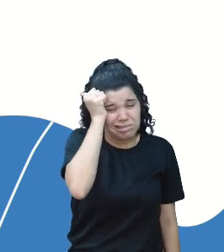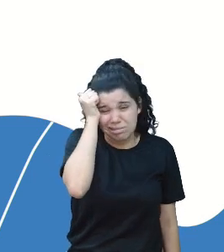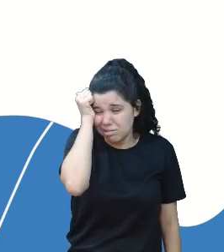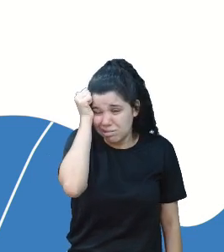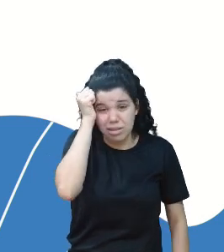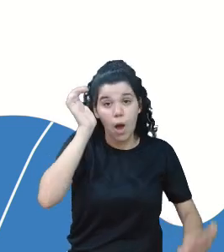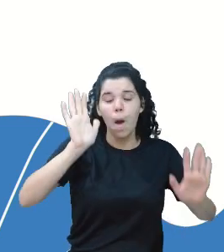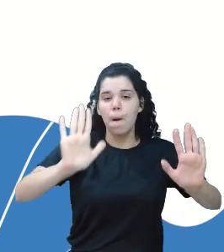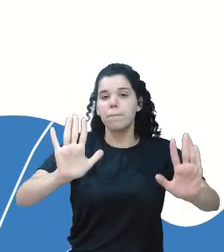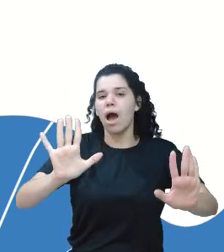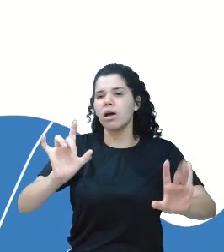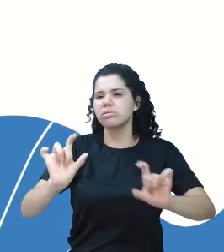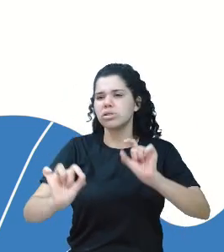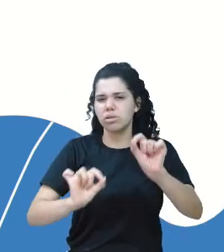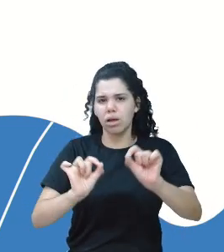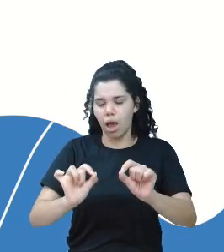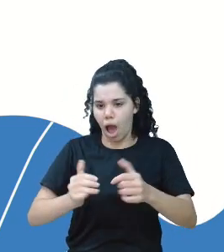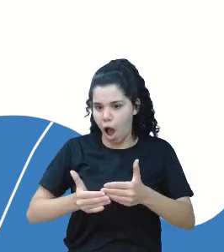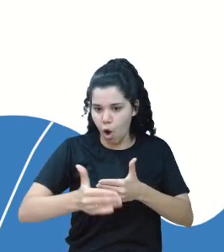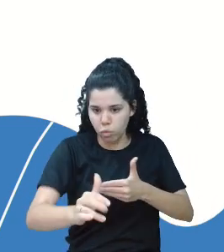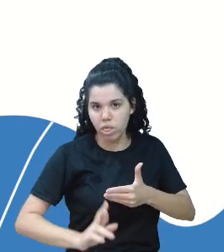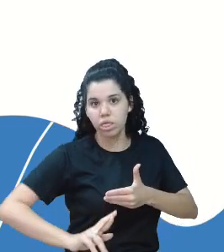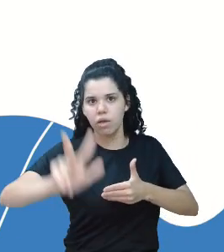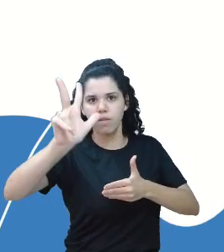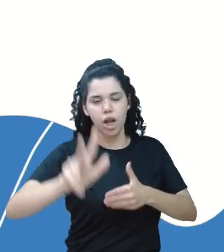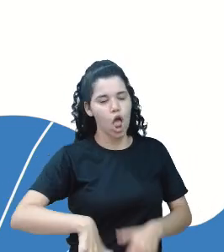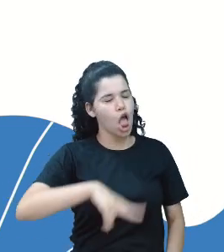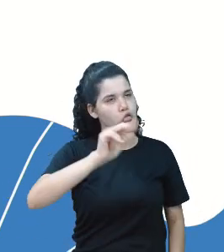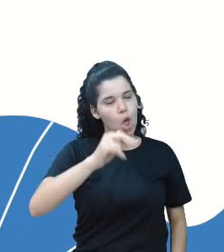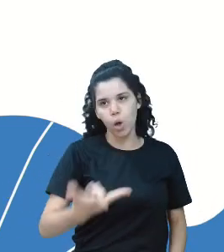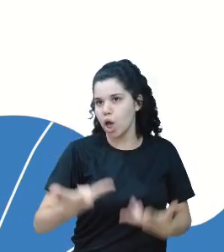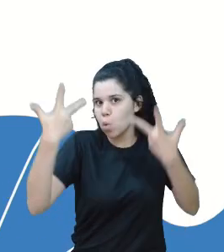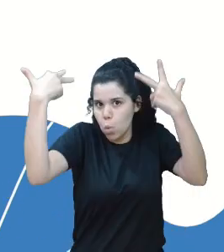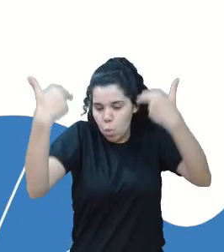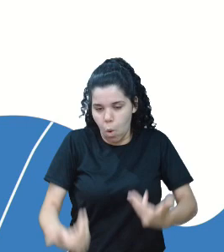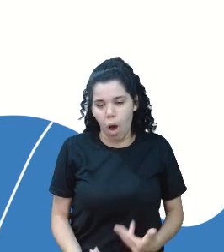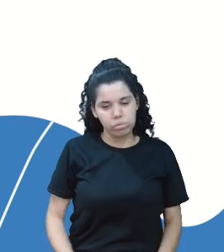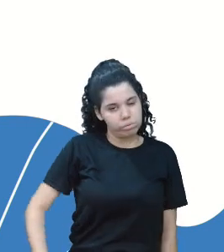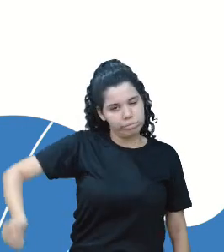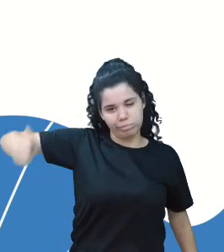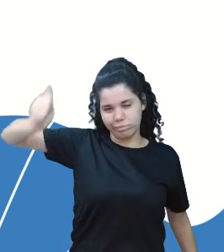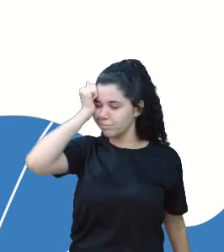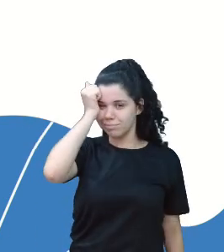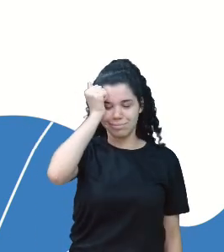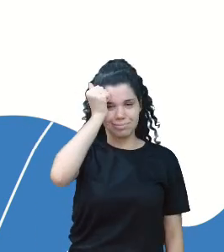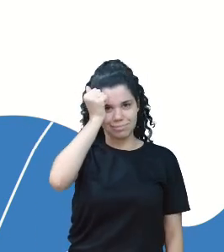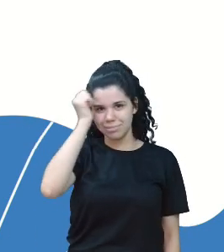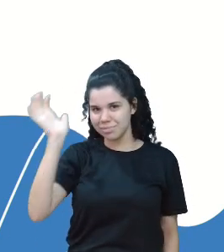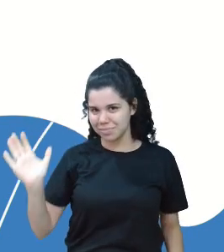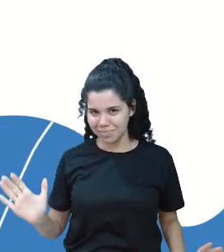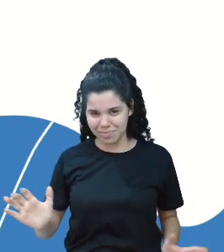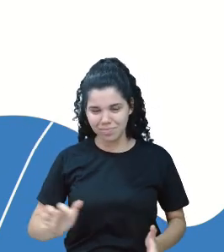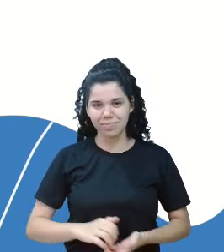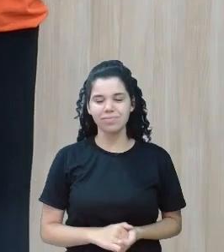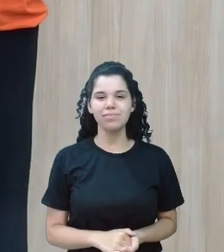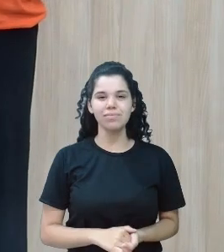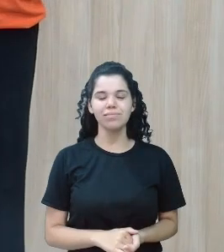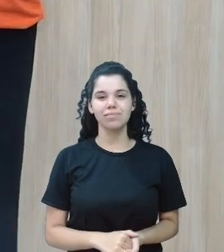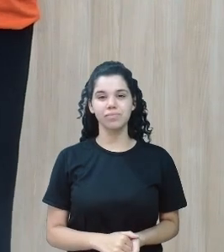mas isso não voltará a acontecer. Nunca mais me arrependerei. Gente, vê só.